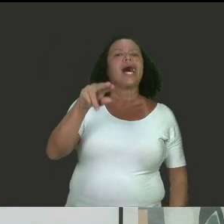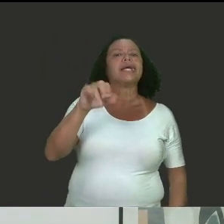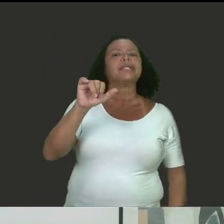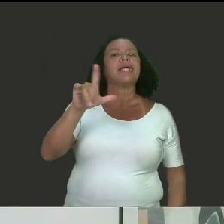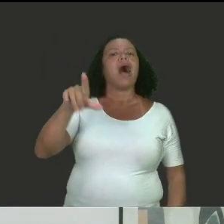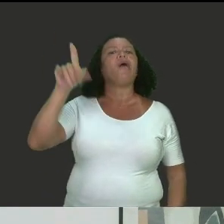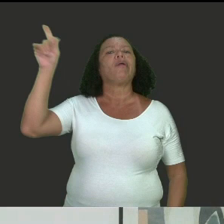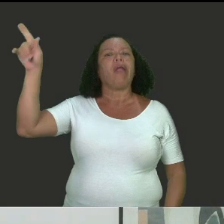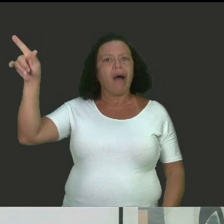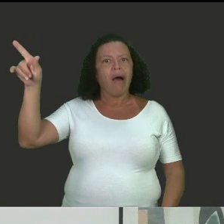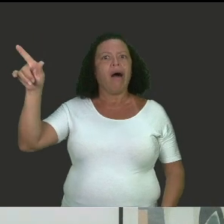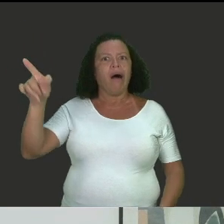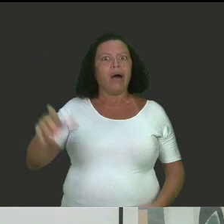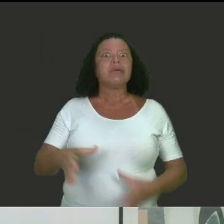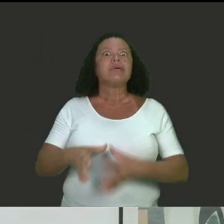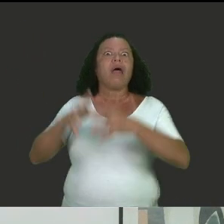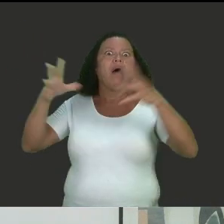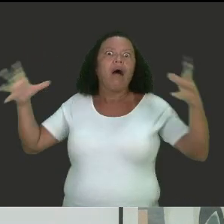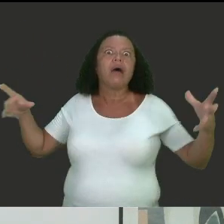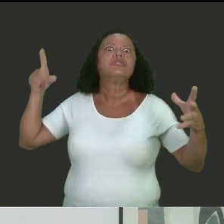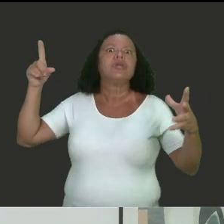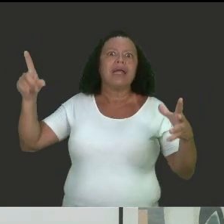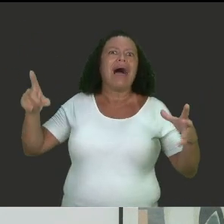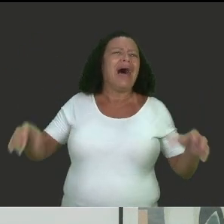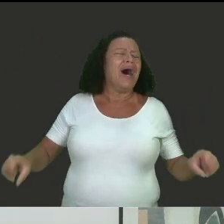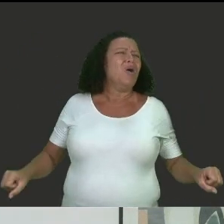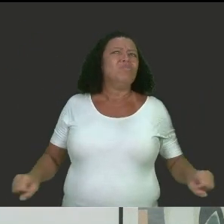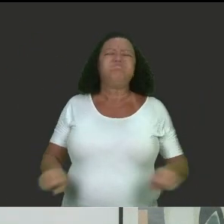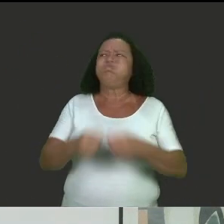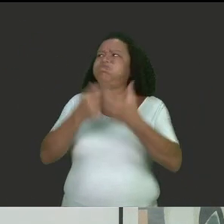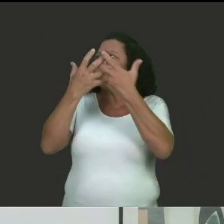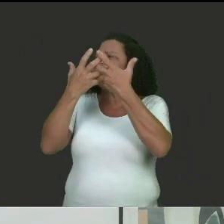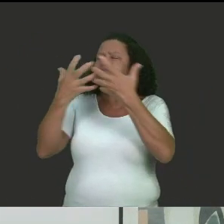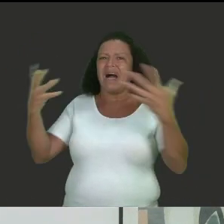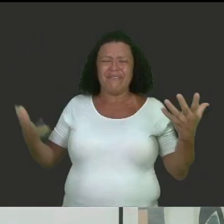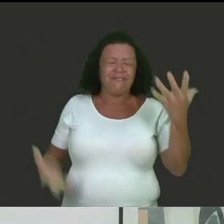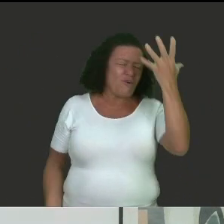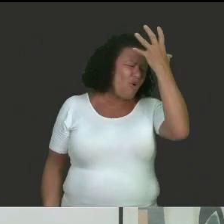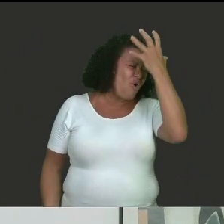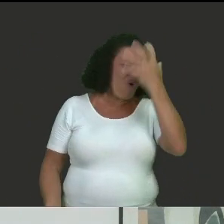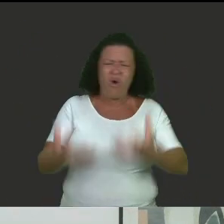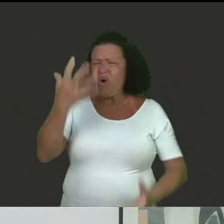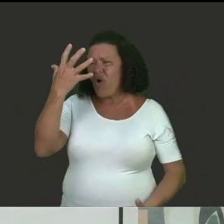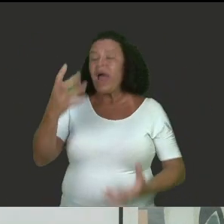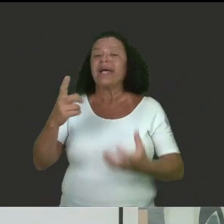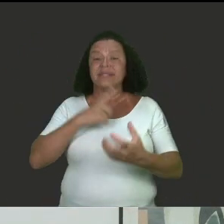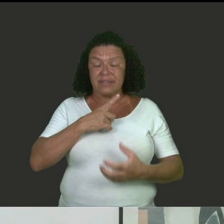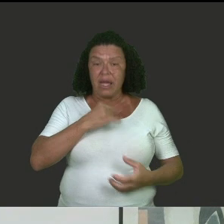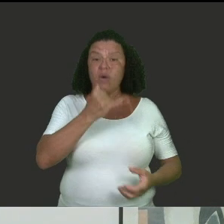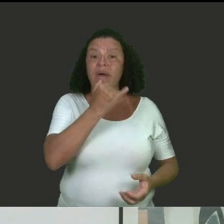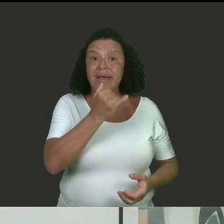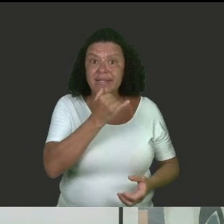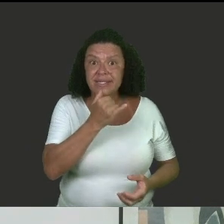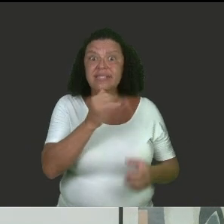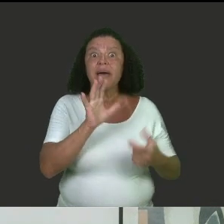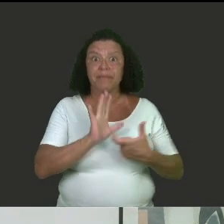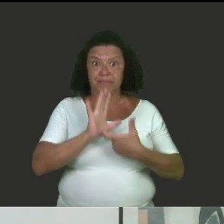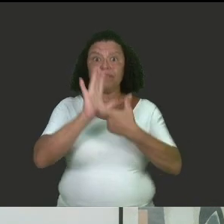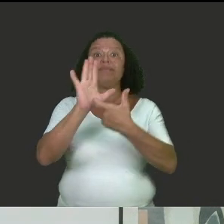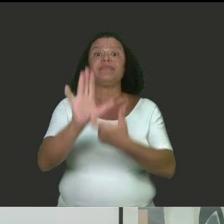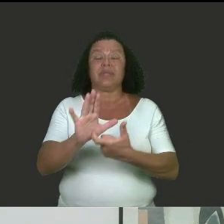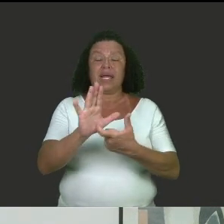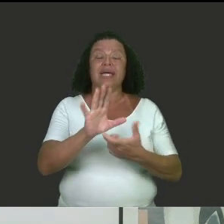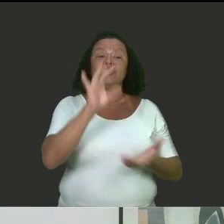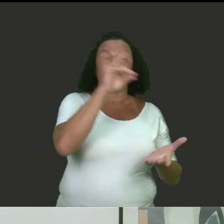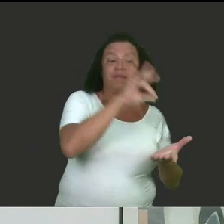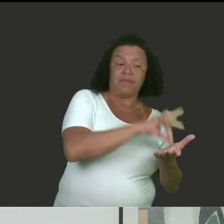grande que destruiu grande parte do Pantanal, e aqui está um exemplo em que o estado original e aqui